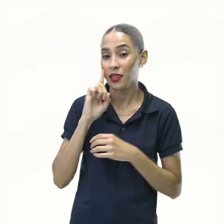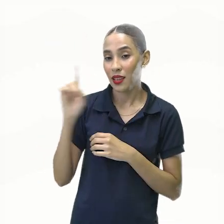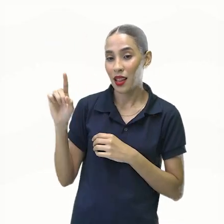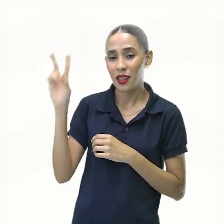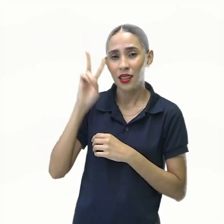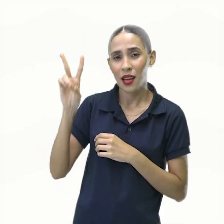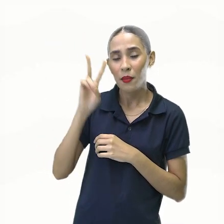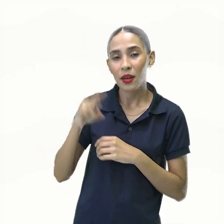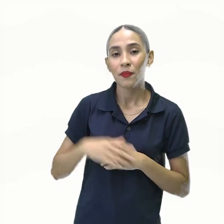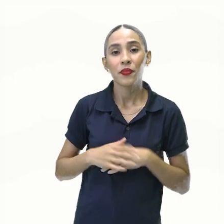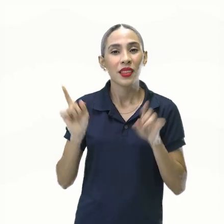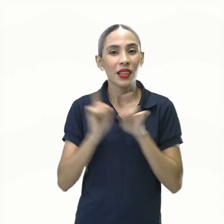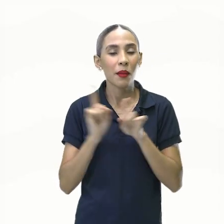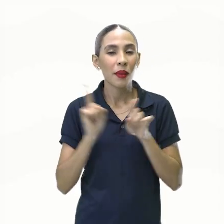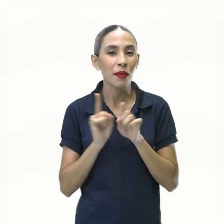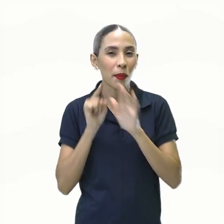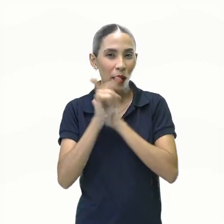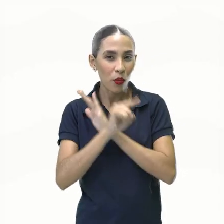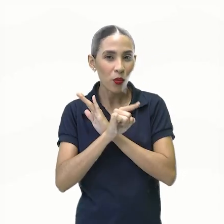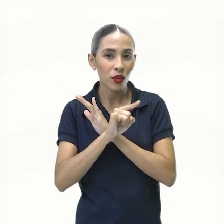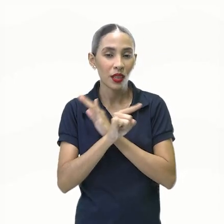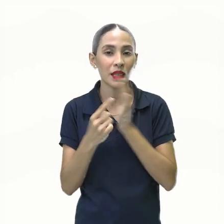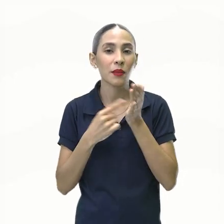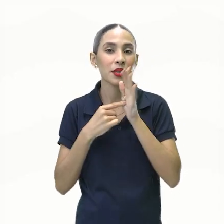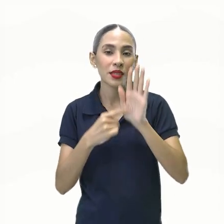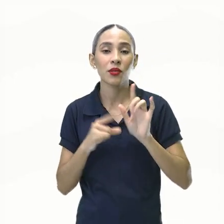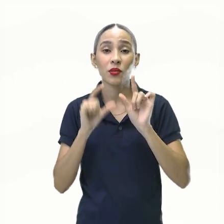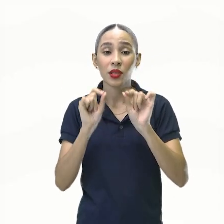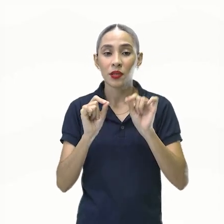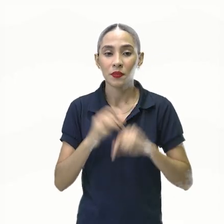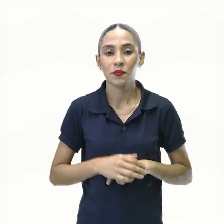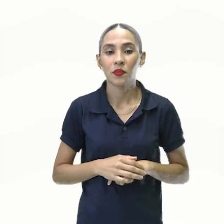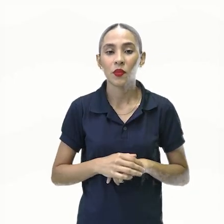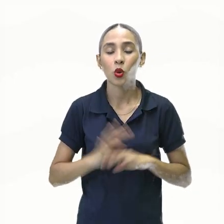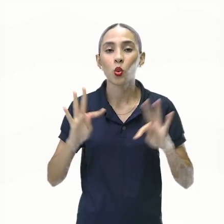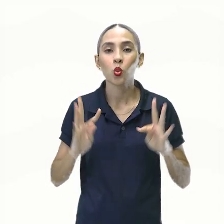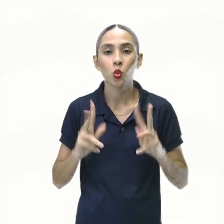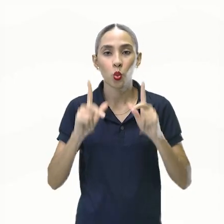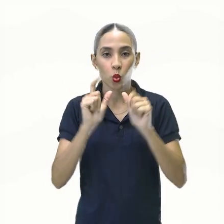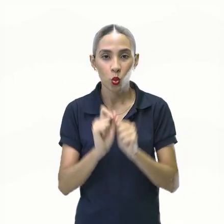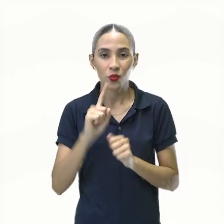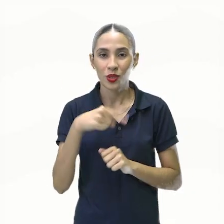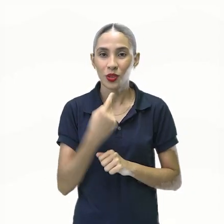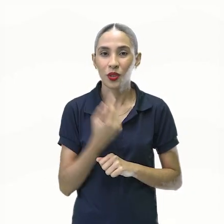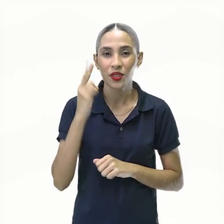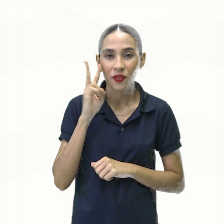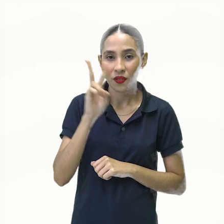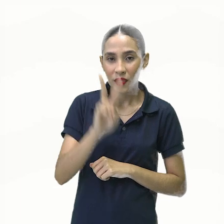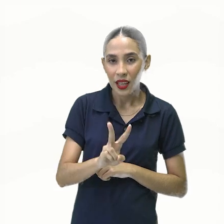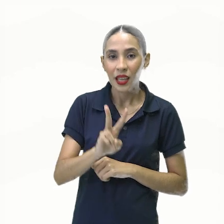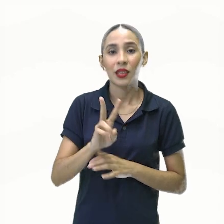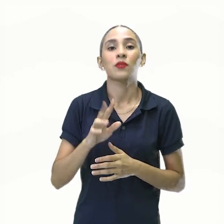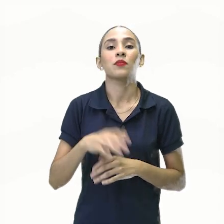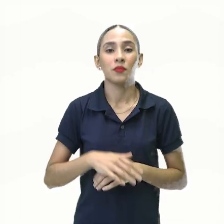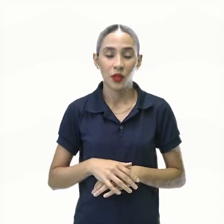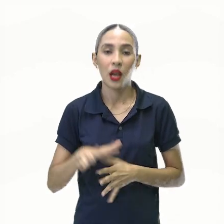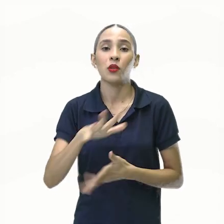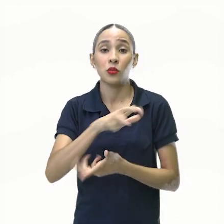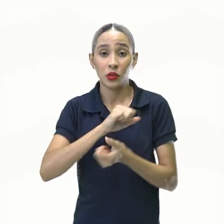lá, você lembra? E tinha um questionamento, e eu disse que tudo isso que estamos vendo, a